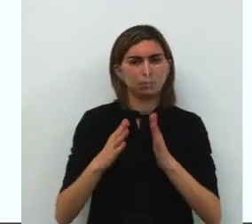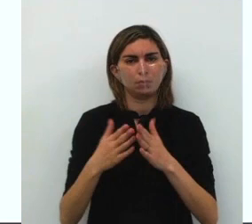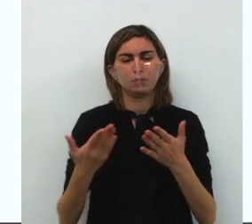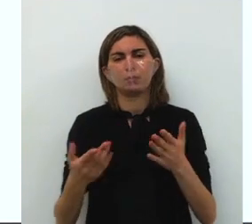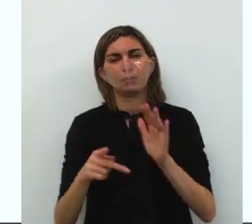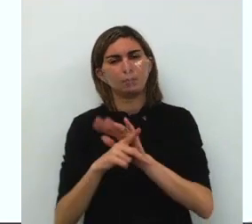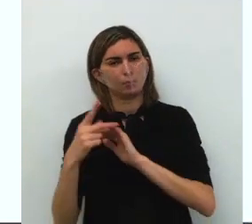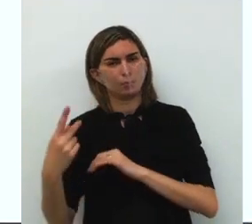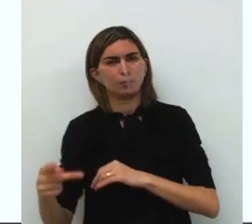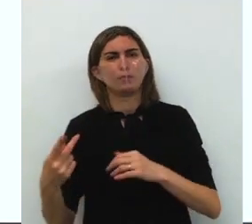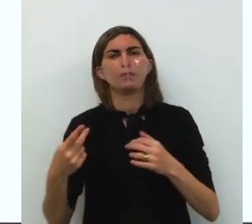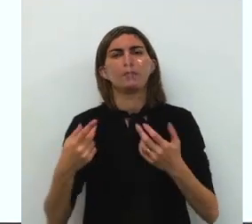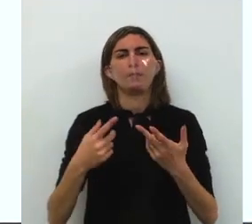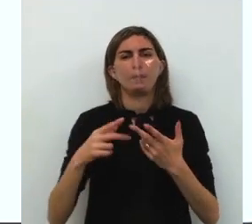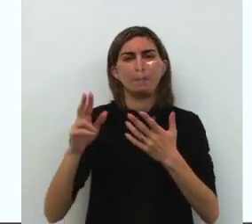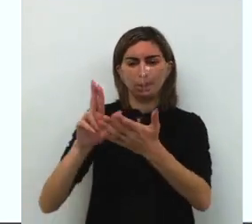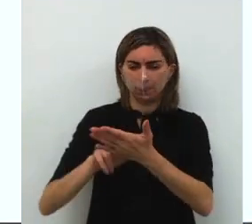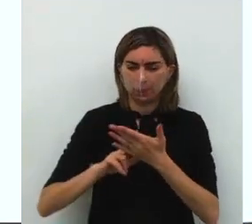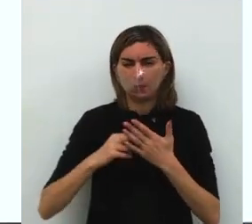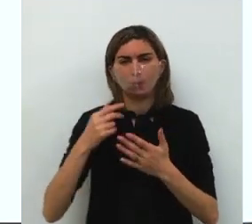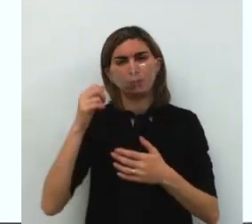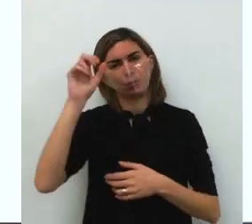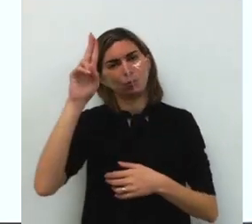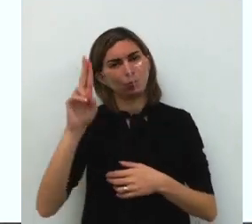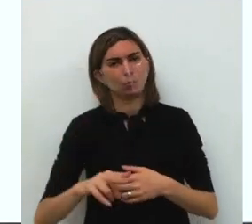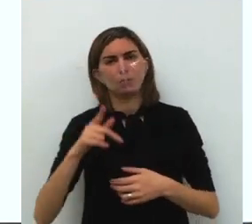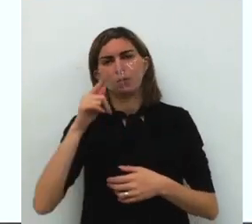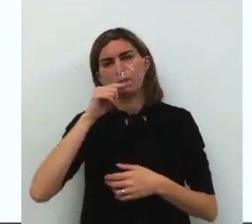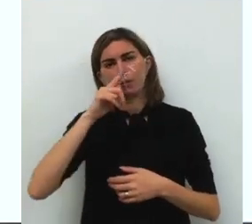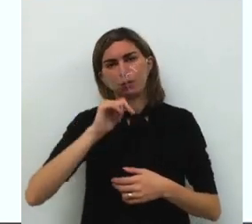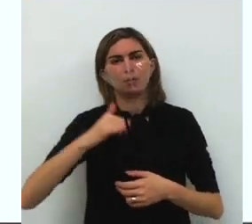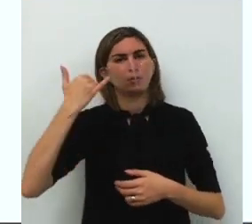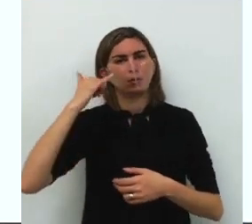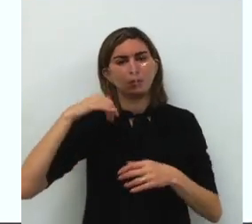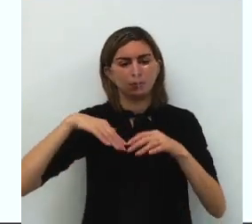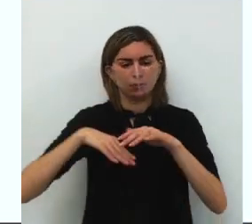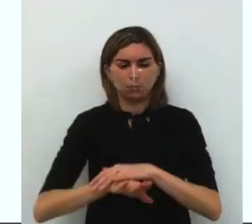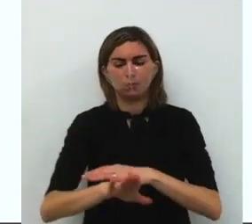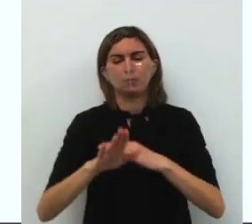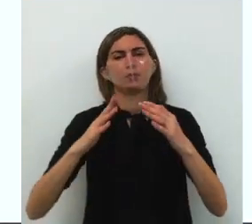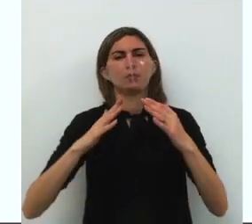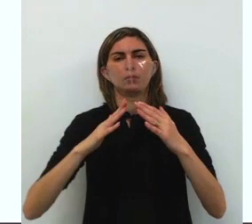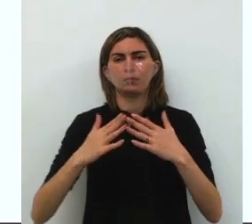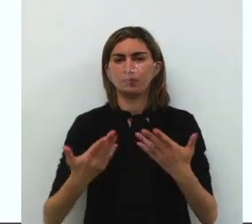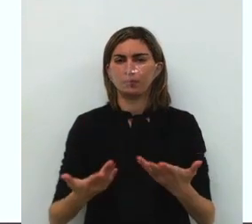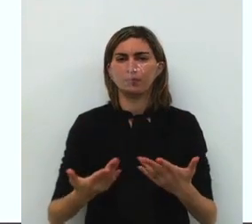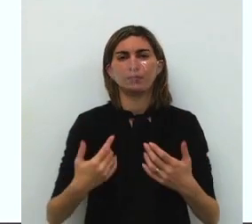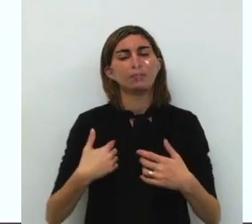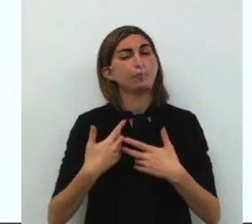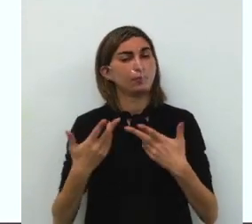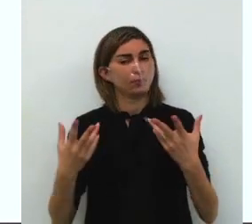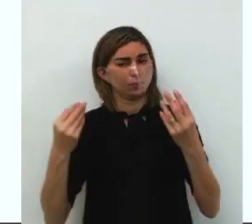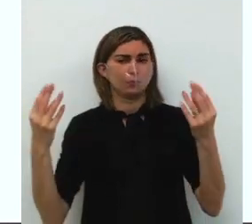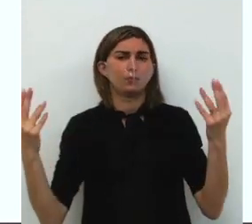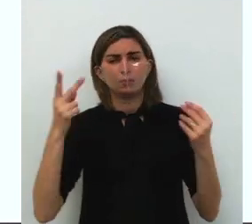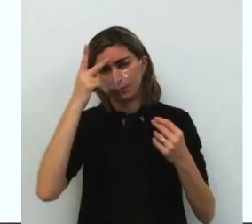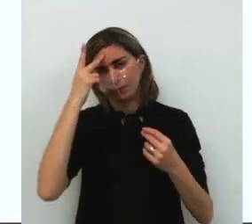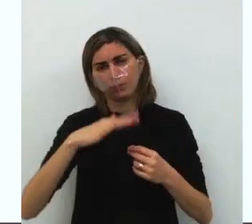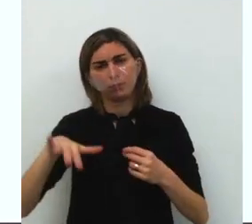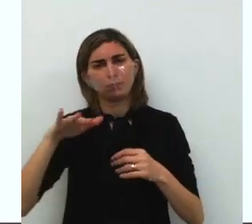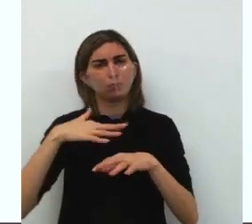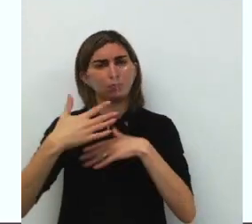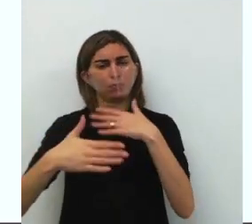certo? Correspondência, a conta de luz, de água, telefone por baixo da porta. Pronto. Muita